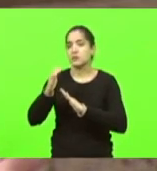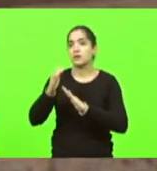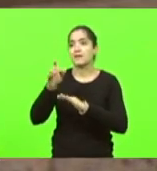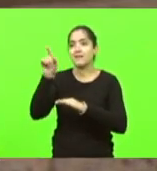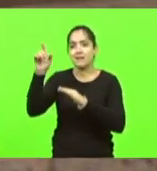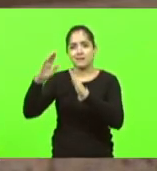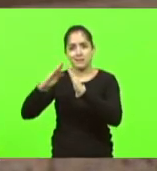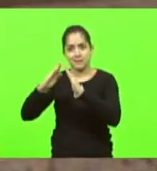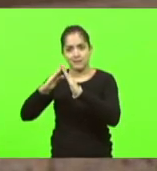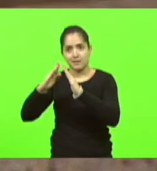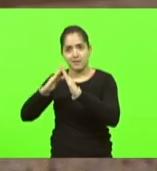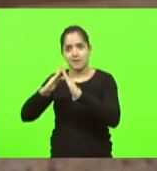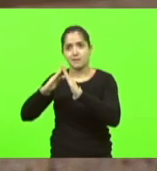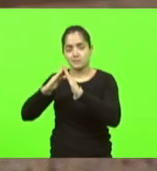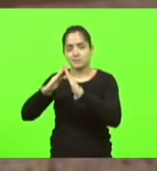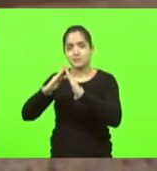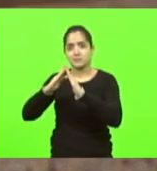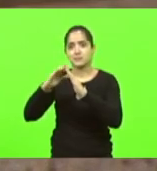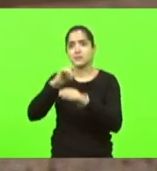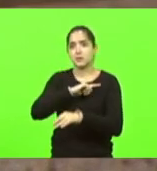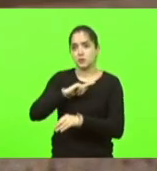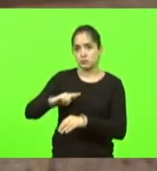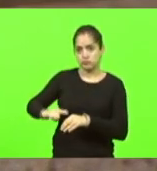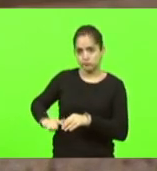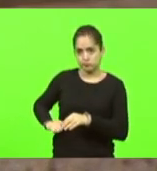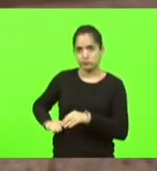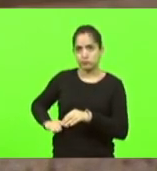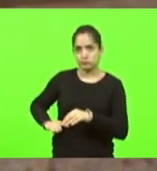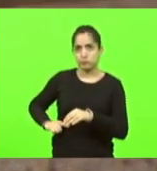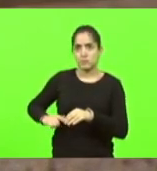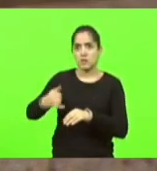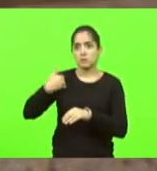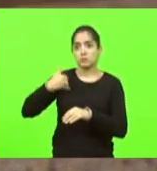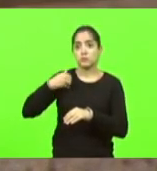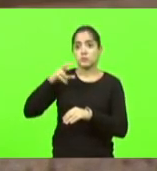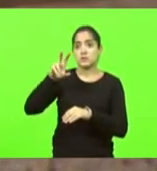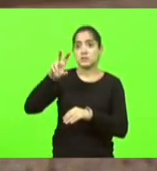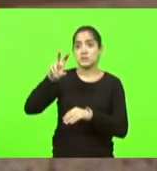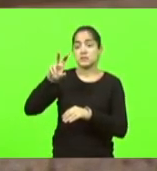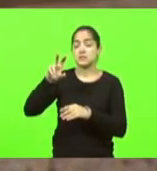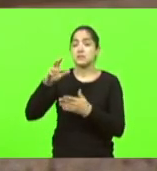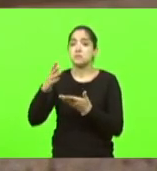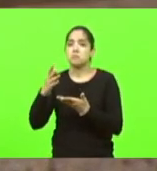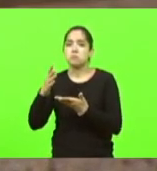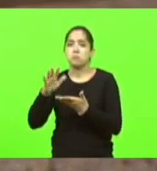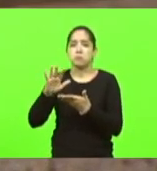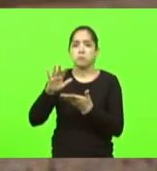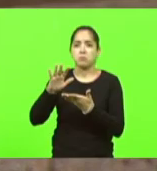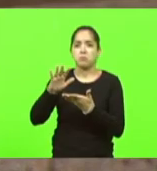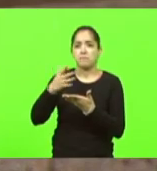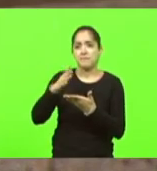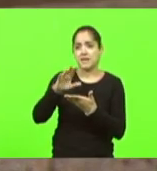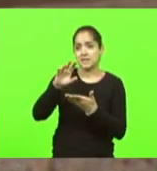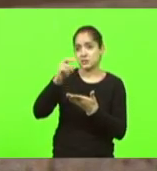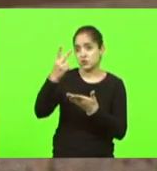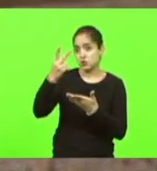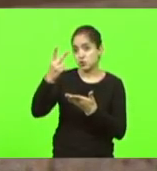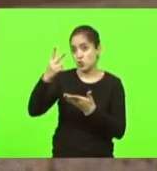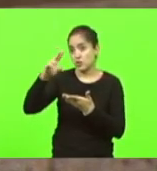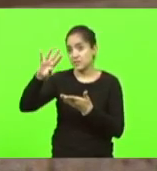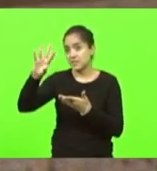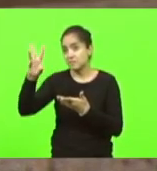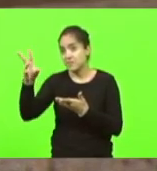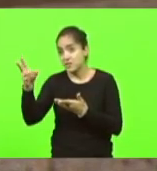governador que soma dos salários em 50 mil reais também gasta mais de 2 milhões por mês